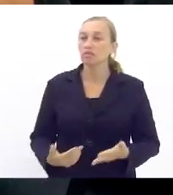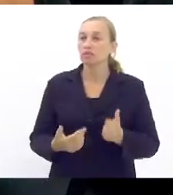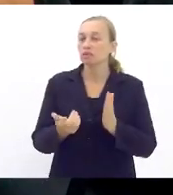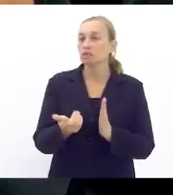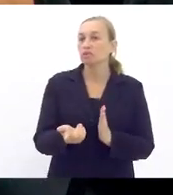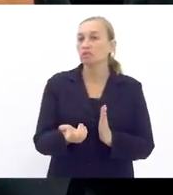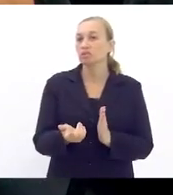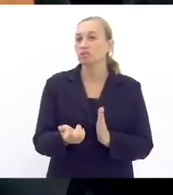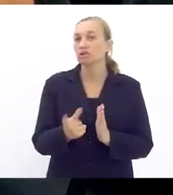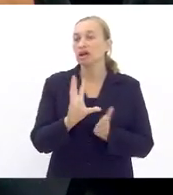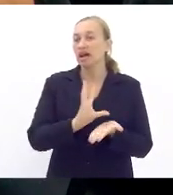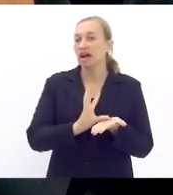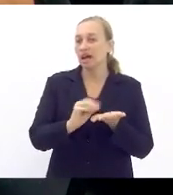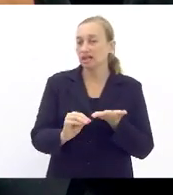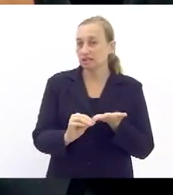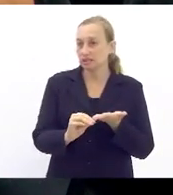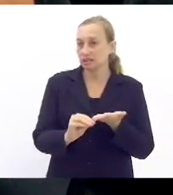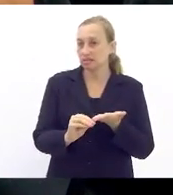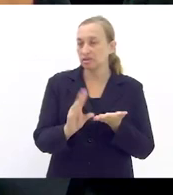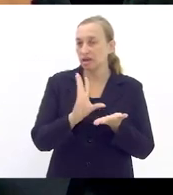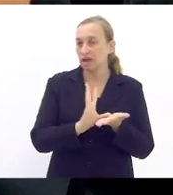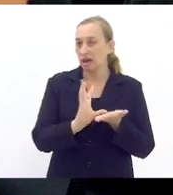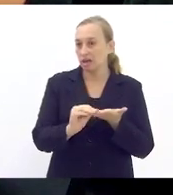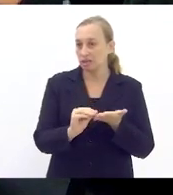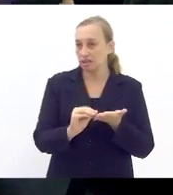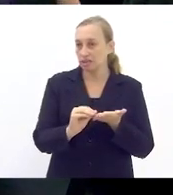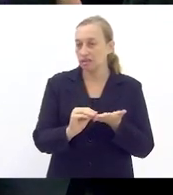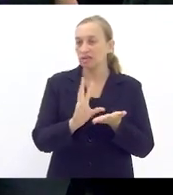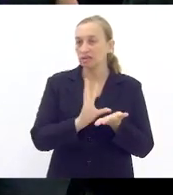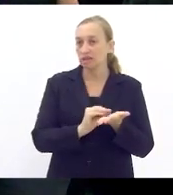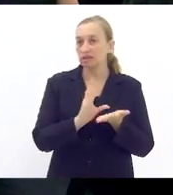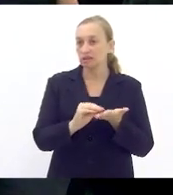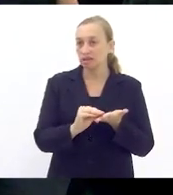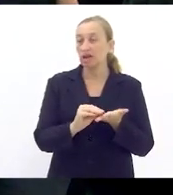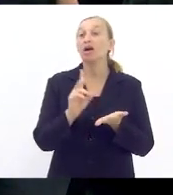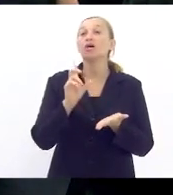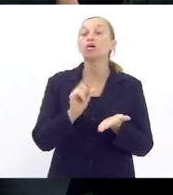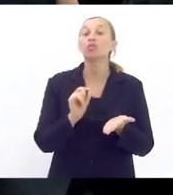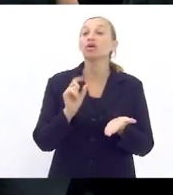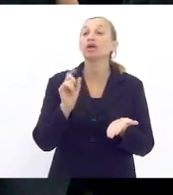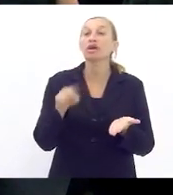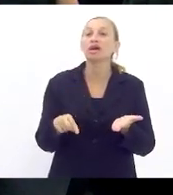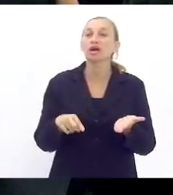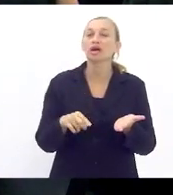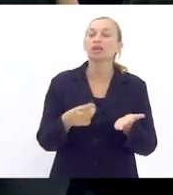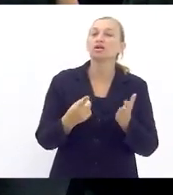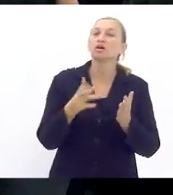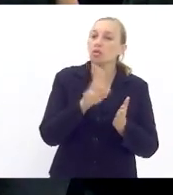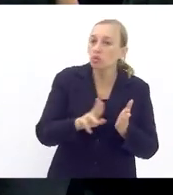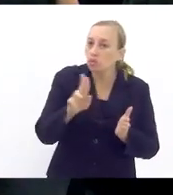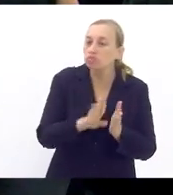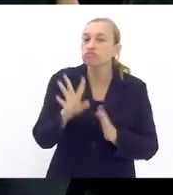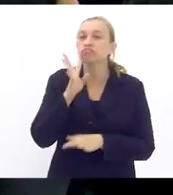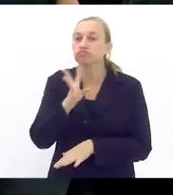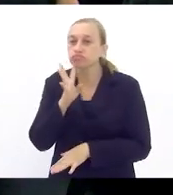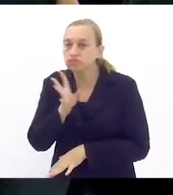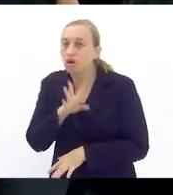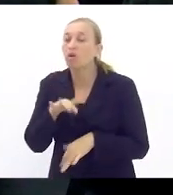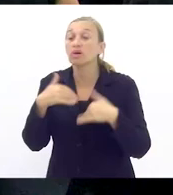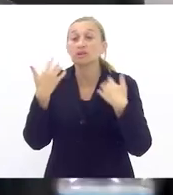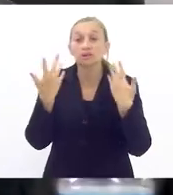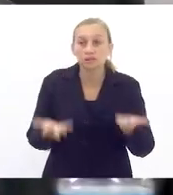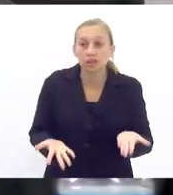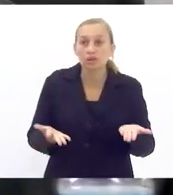numa ata é uma ata essa ata é uma ata que é um instrumento legal então